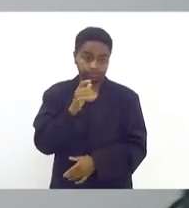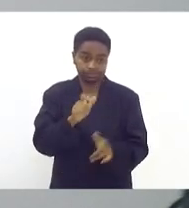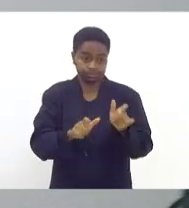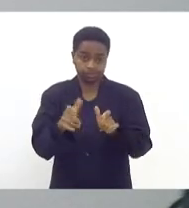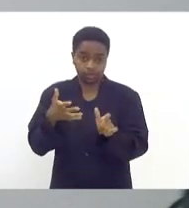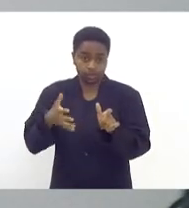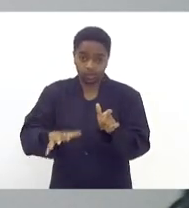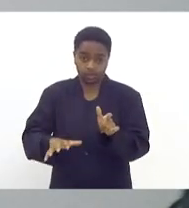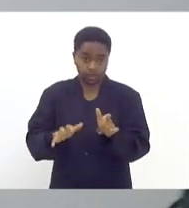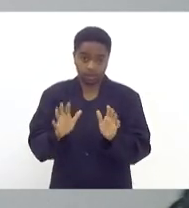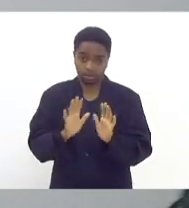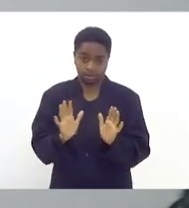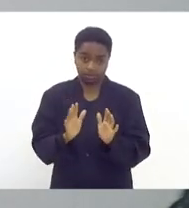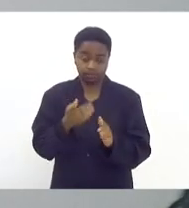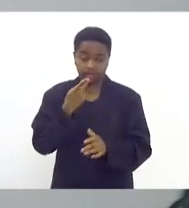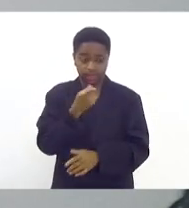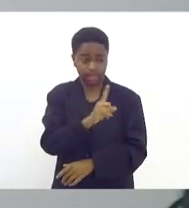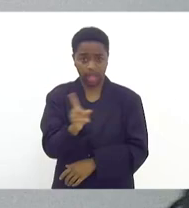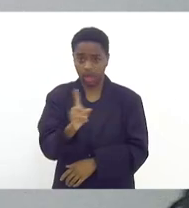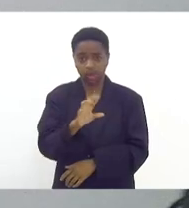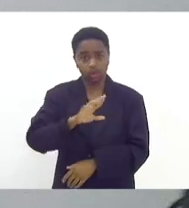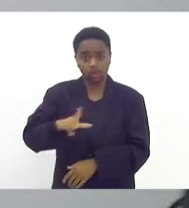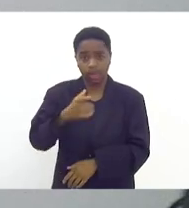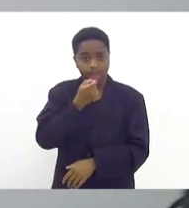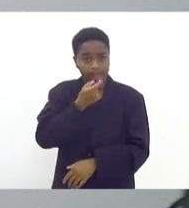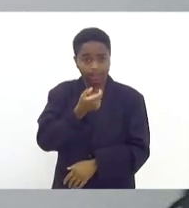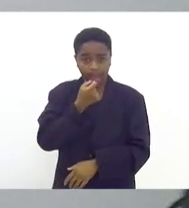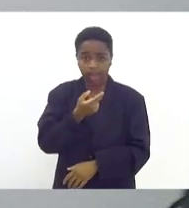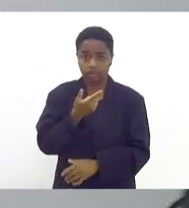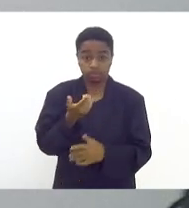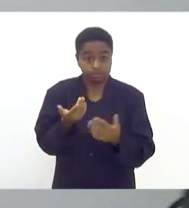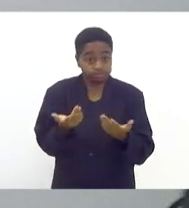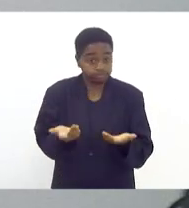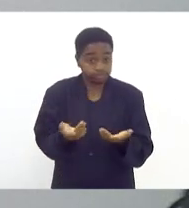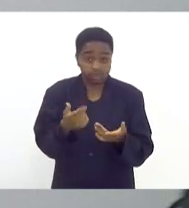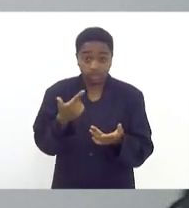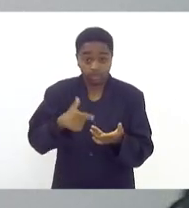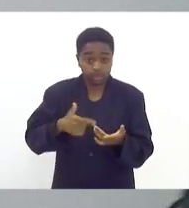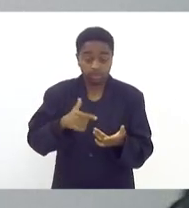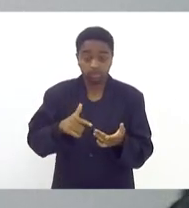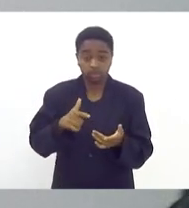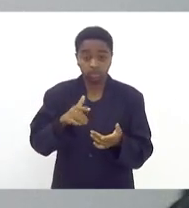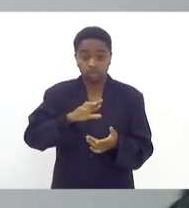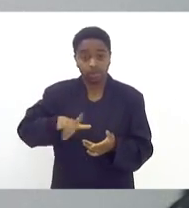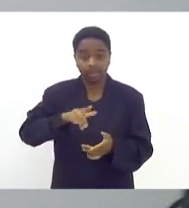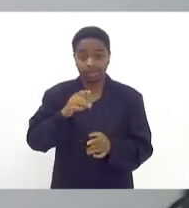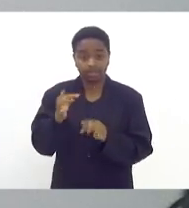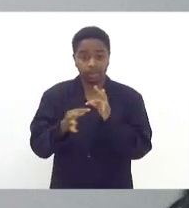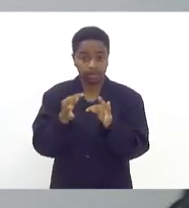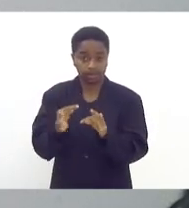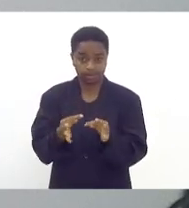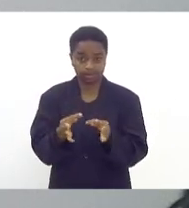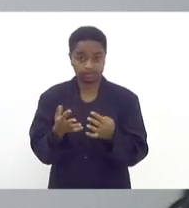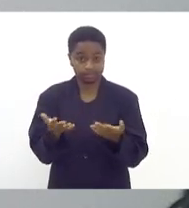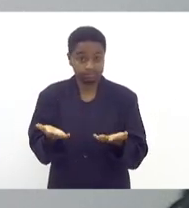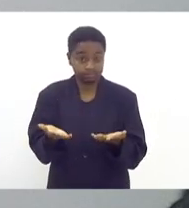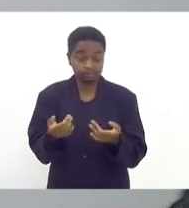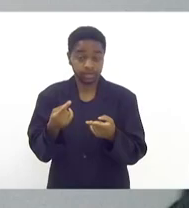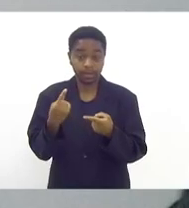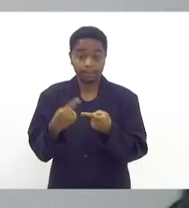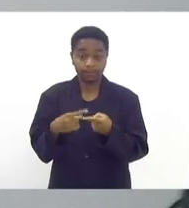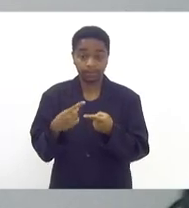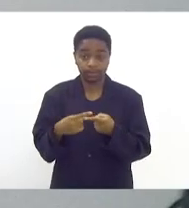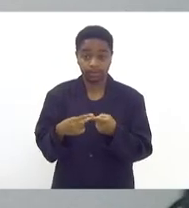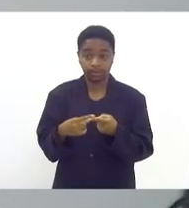fornecer não não não não isso não é remédio e isso não é tratamento né porque a